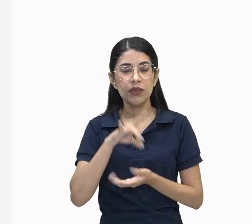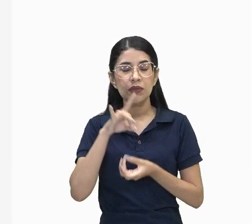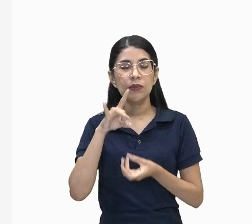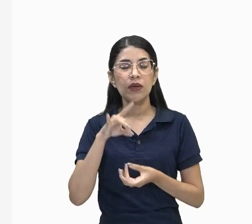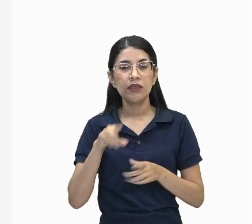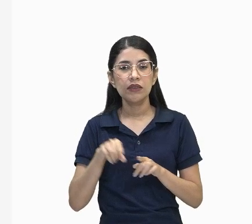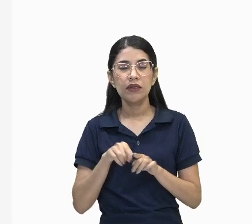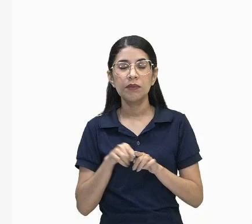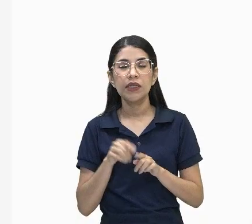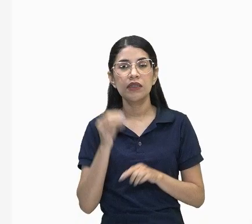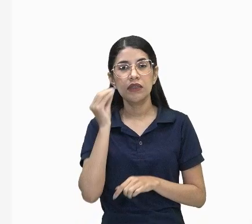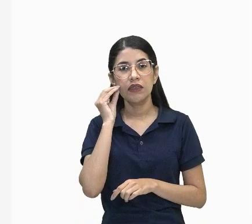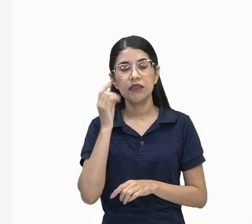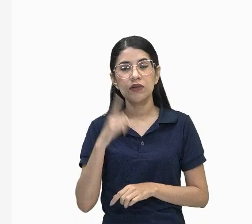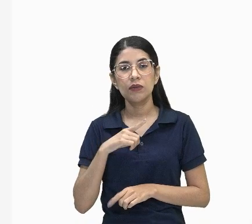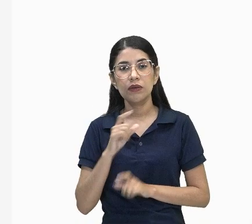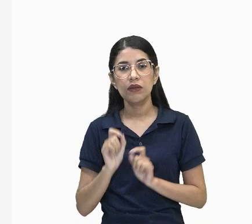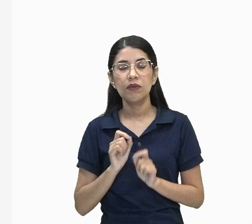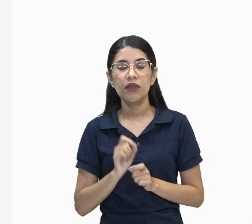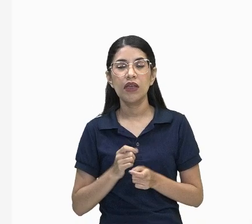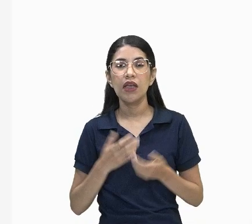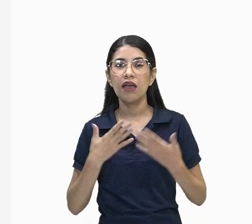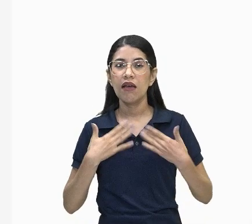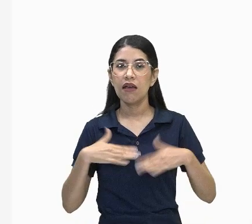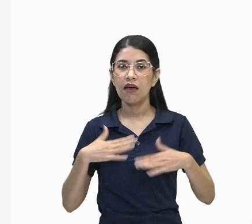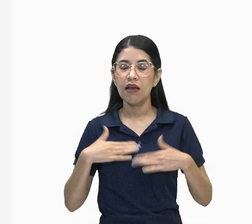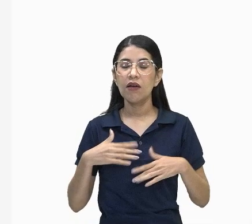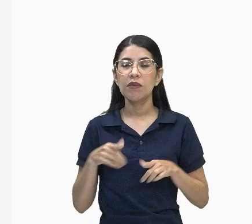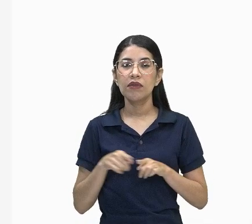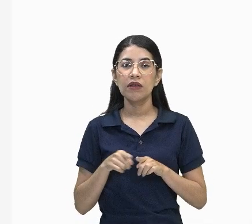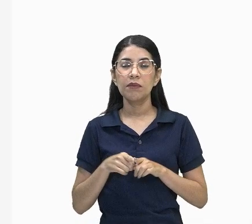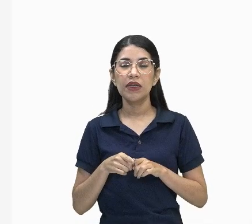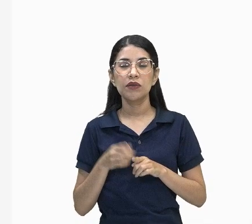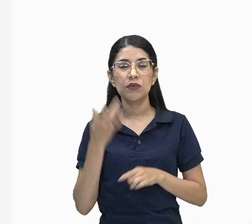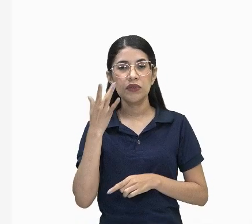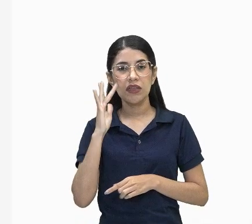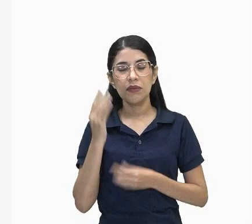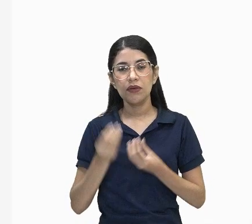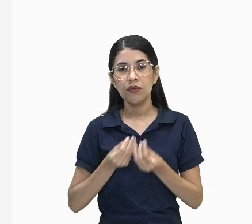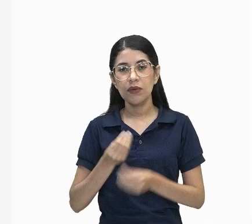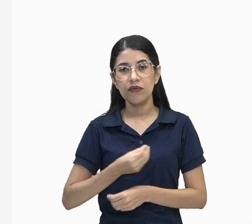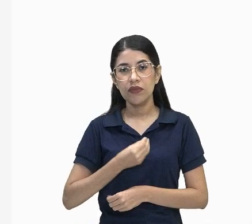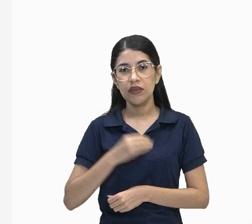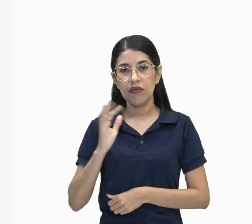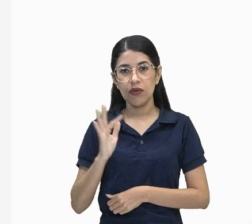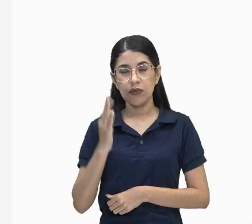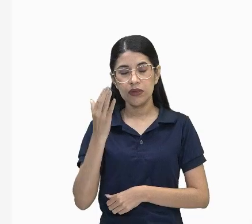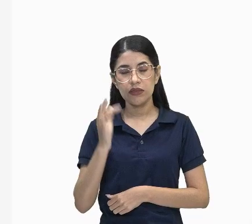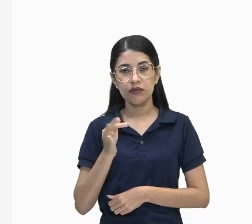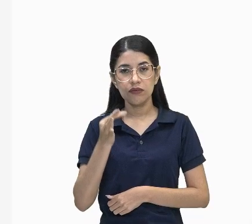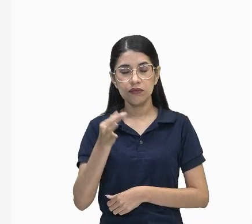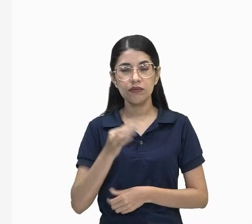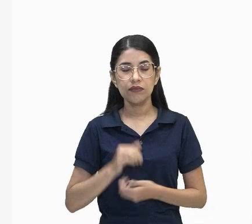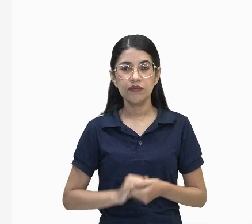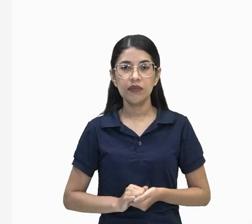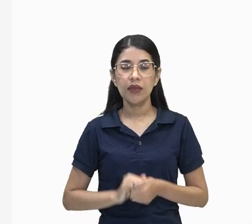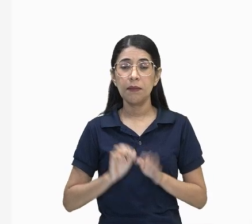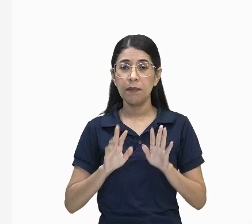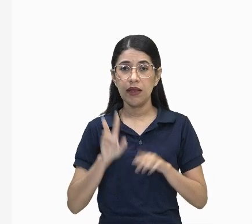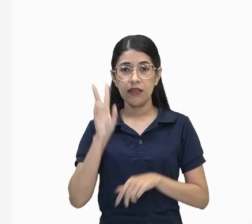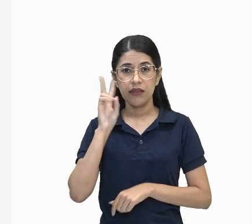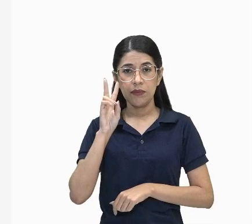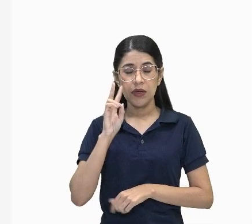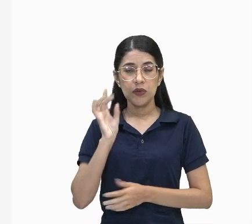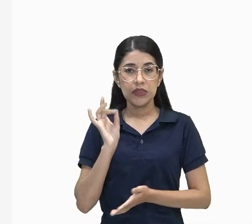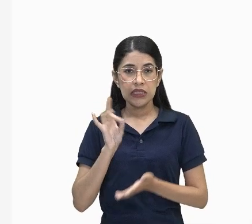Em busca de quê? De conforto diante da incerteza. Queria lembrar para vocês que a única certeza que se